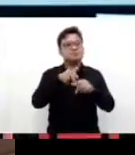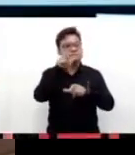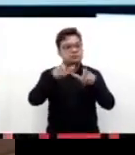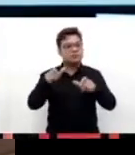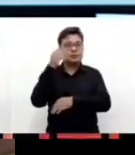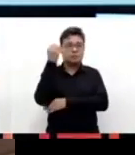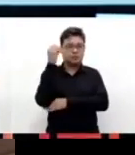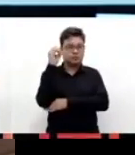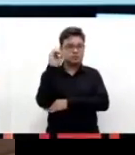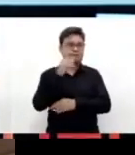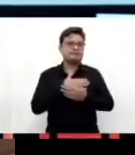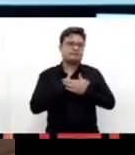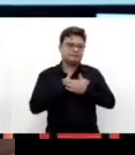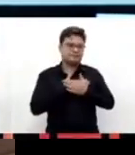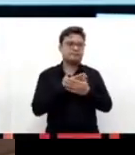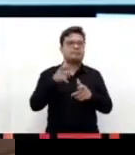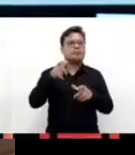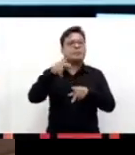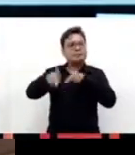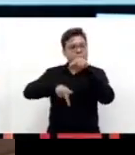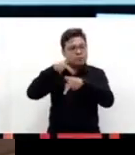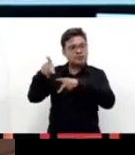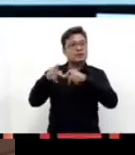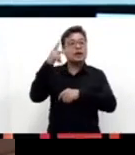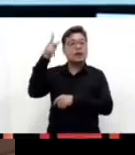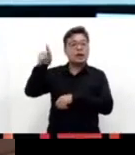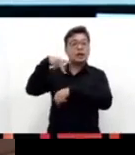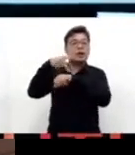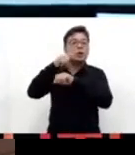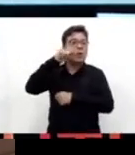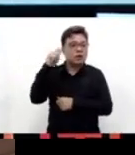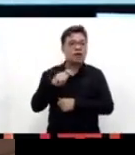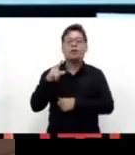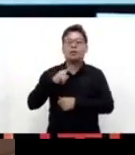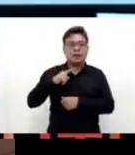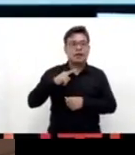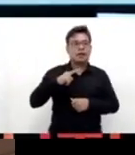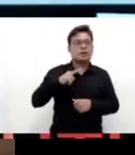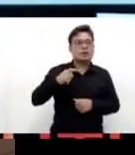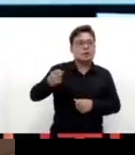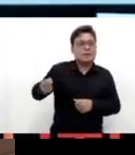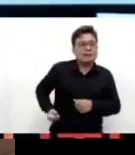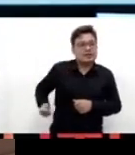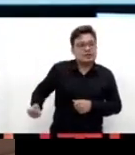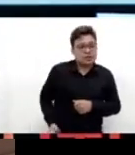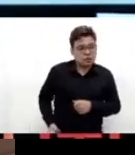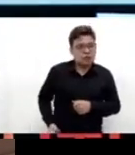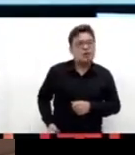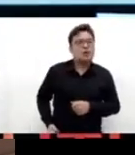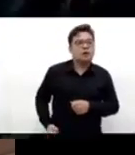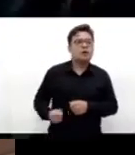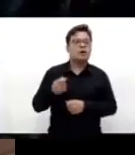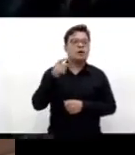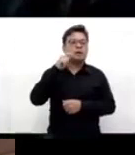povo ucraniano. Gente, vocês não têm ideia, o embaixador estava do meu lado, inclusive eu sugeri que ele se levantasse enquanto o